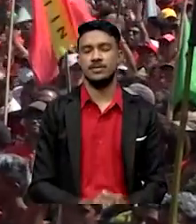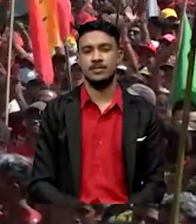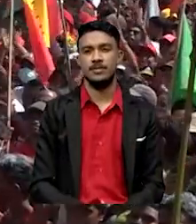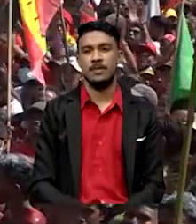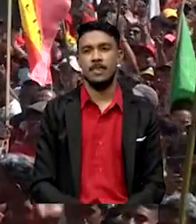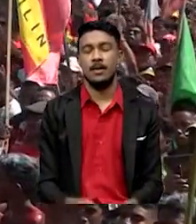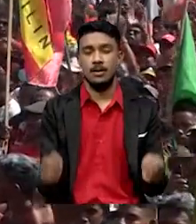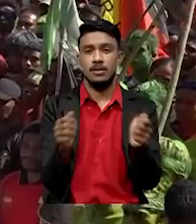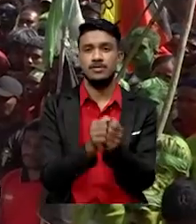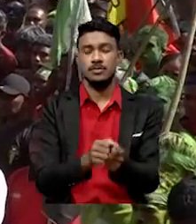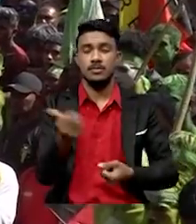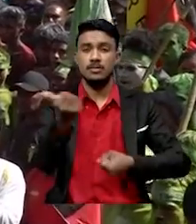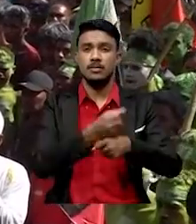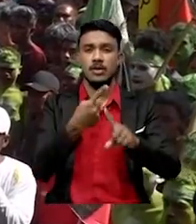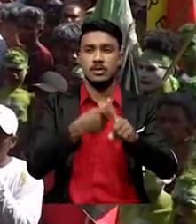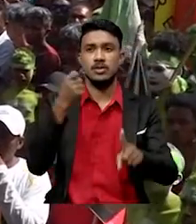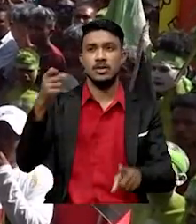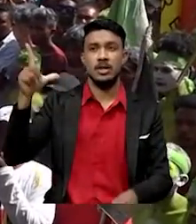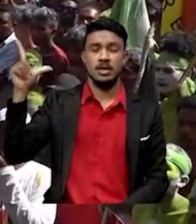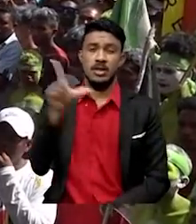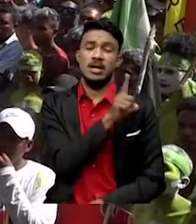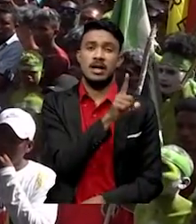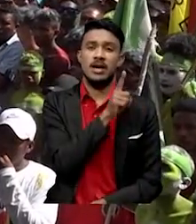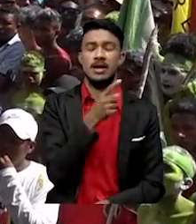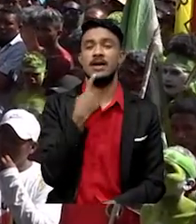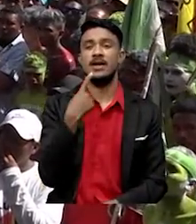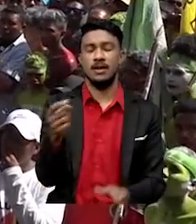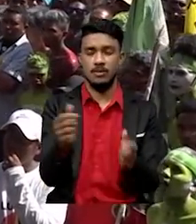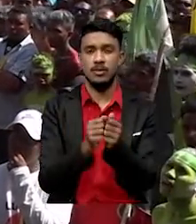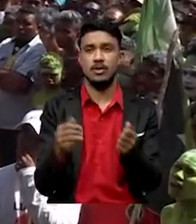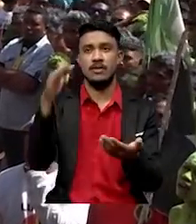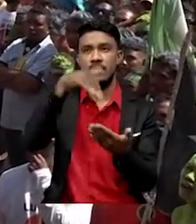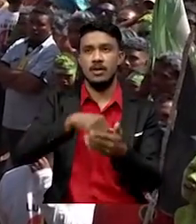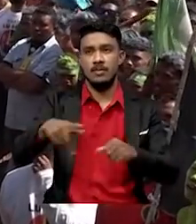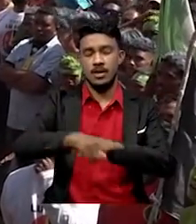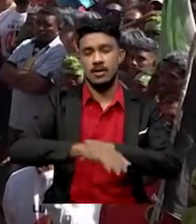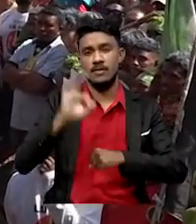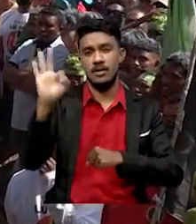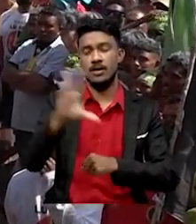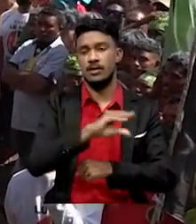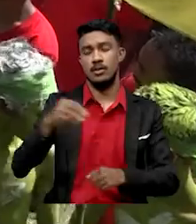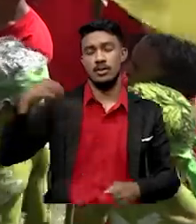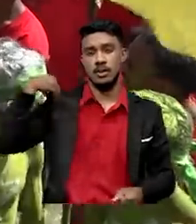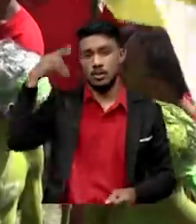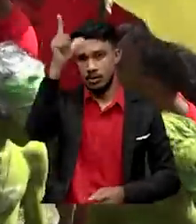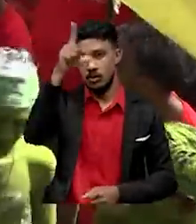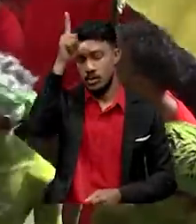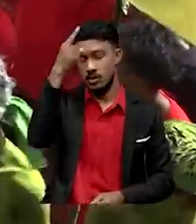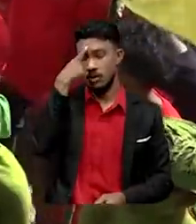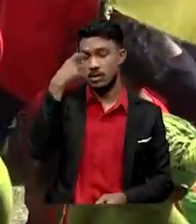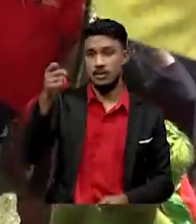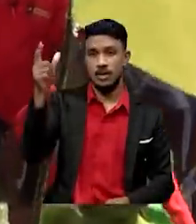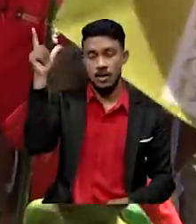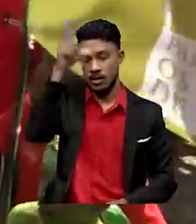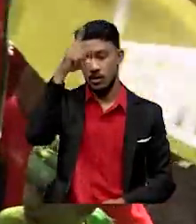Além de né, apoiante Rusilere Anantimur mos declara, Hamutu Fale Hofretelin, no candidato Luolo, Tamba Luolo, figura